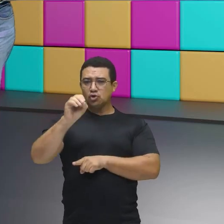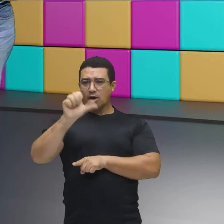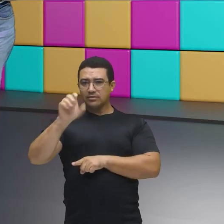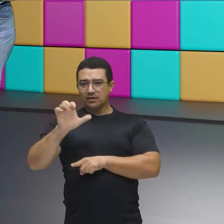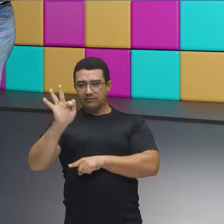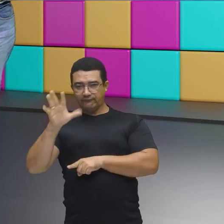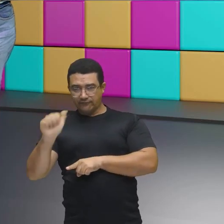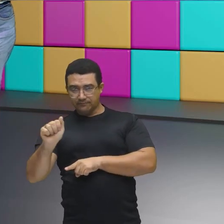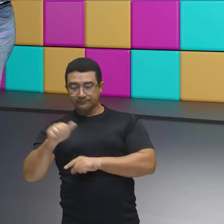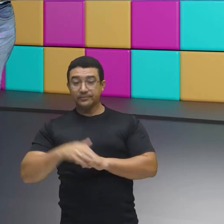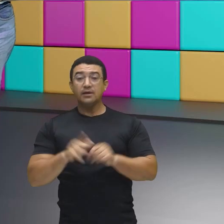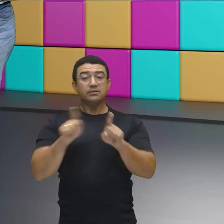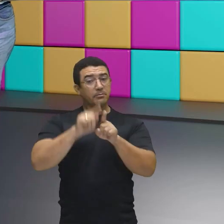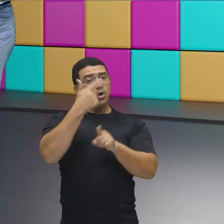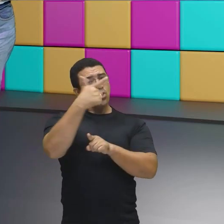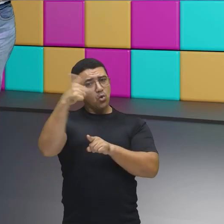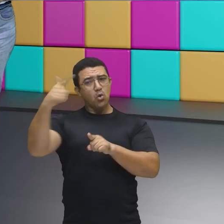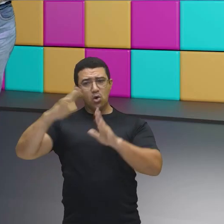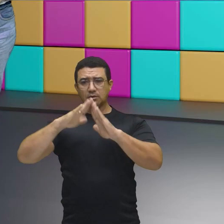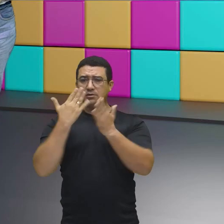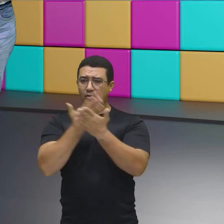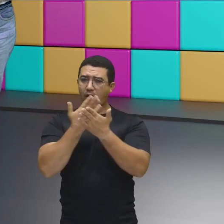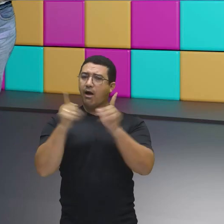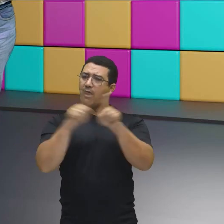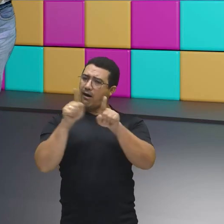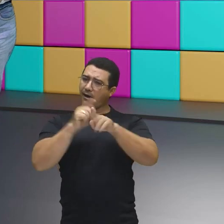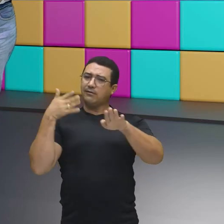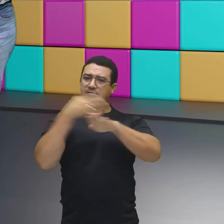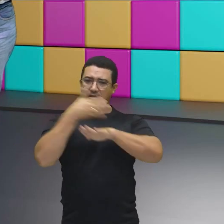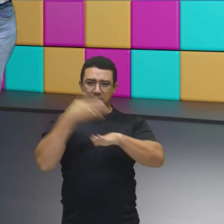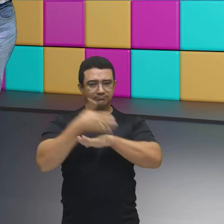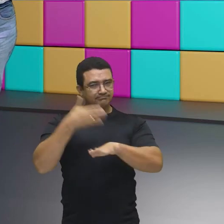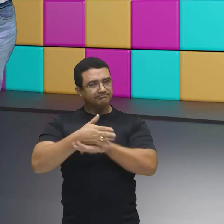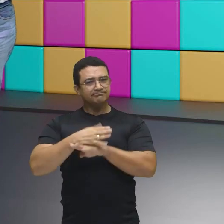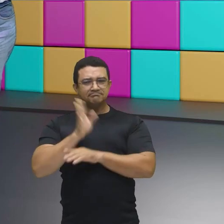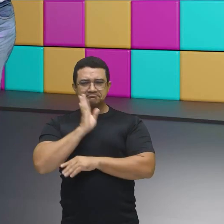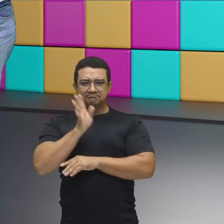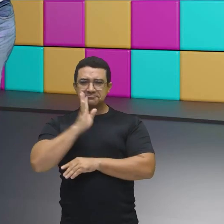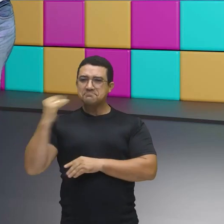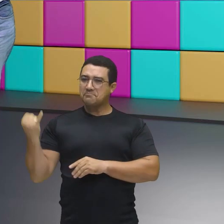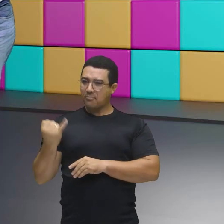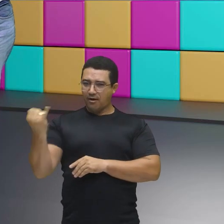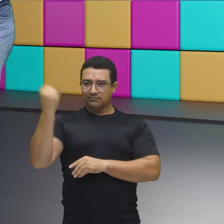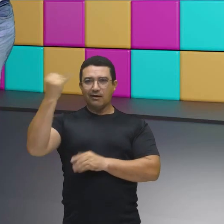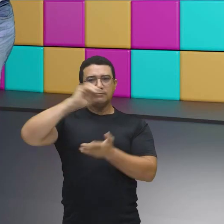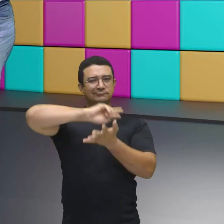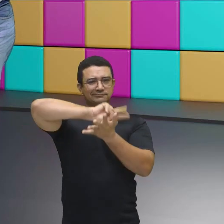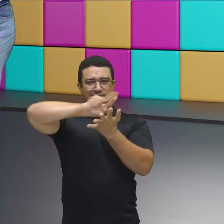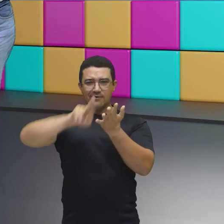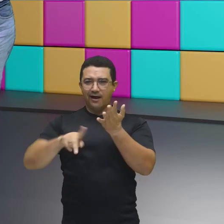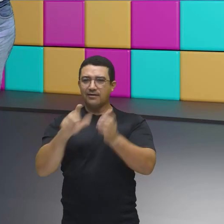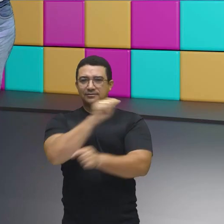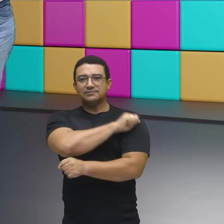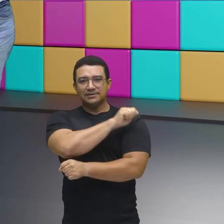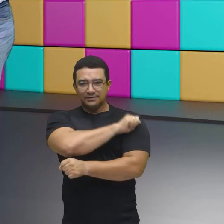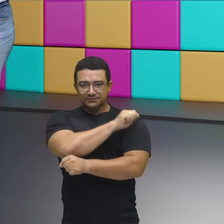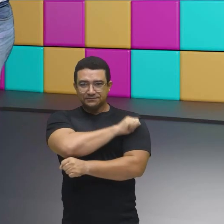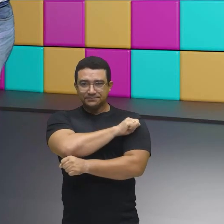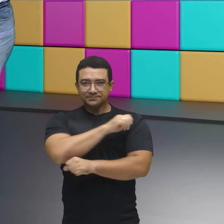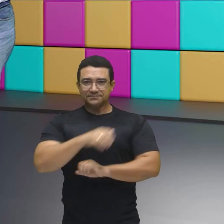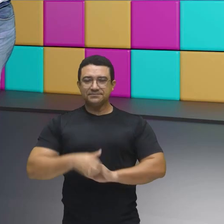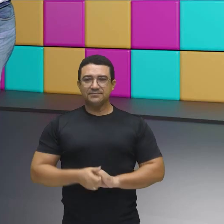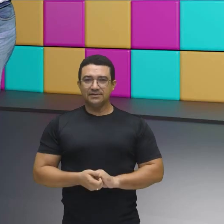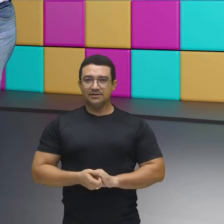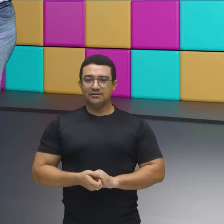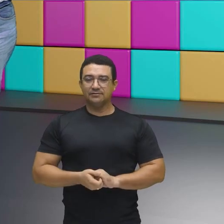escolas, sabia, Renata, que a participação foi bem importante, vários alunos participaram. Então nós aqui estamos